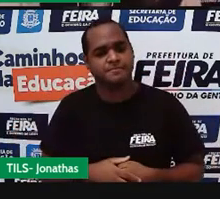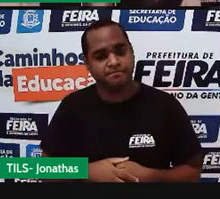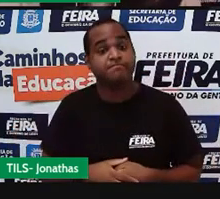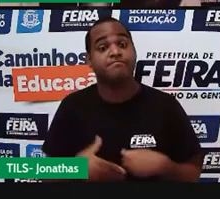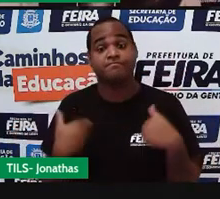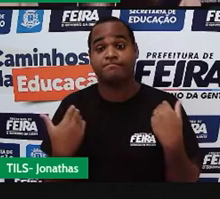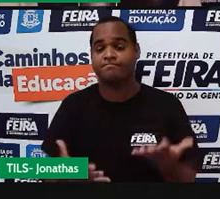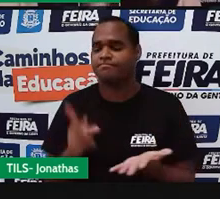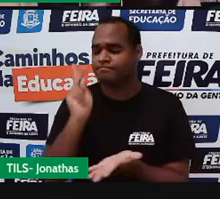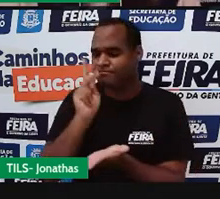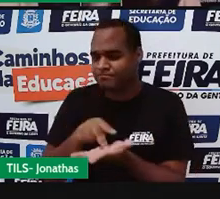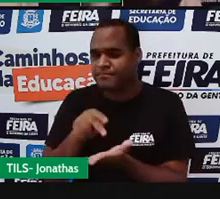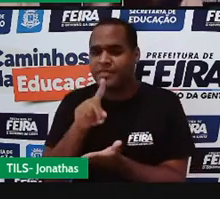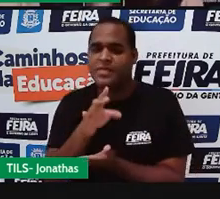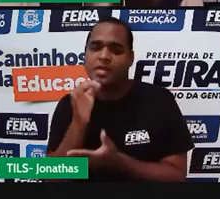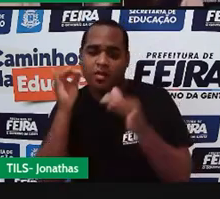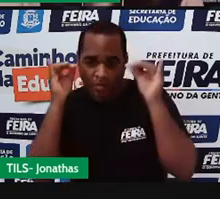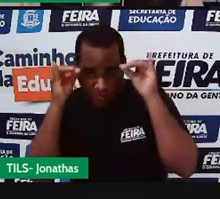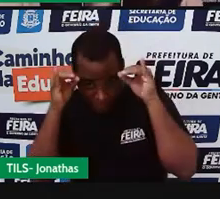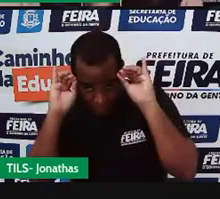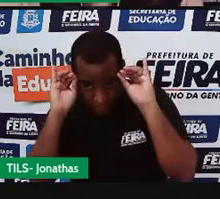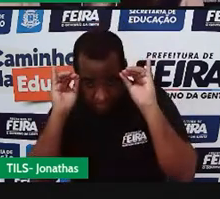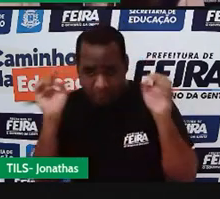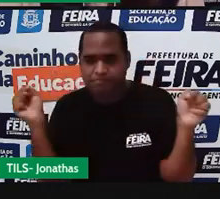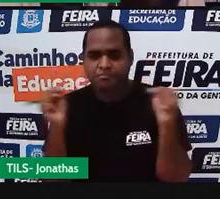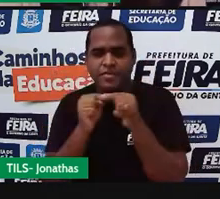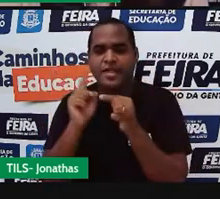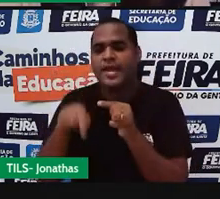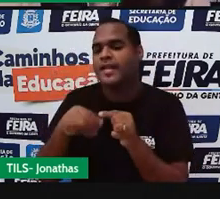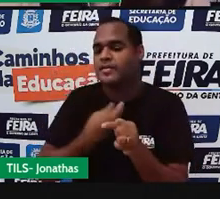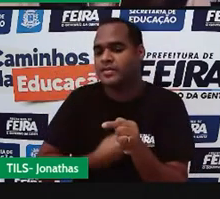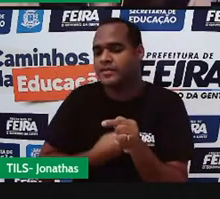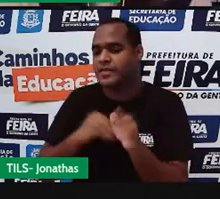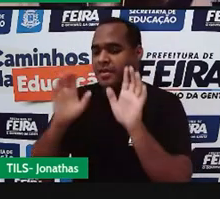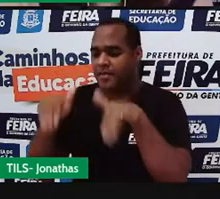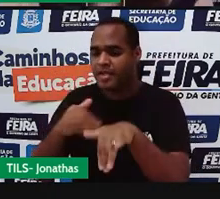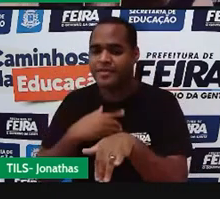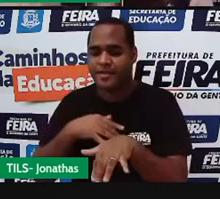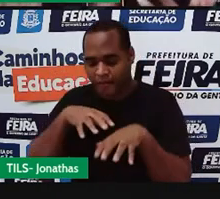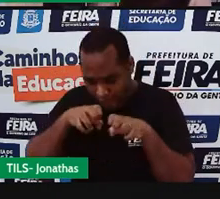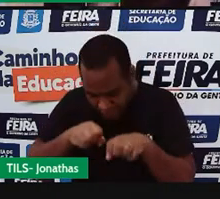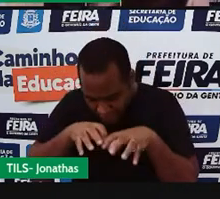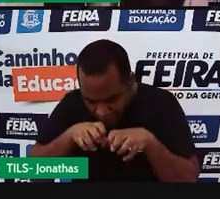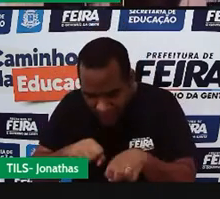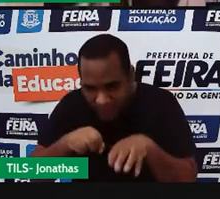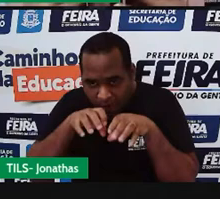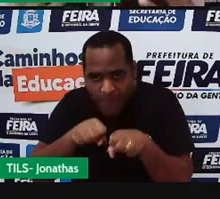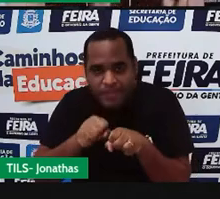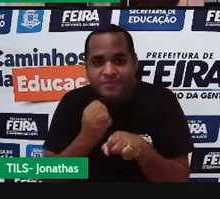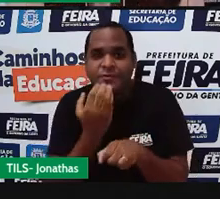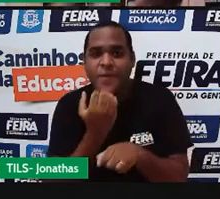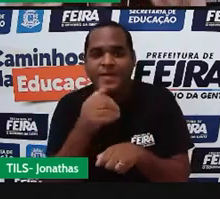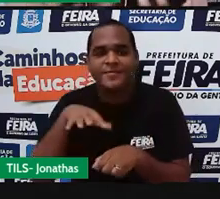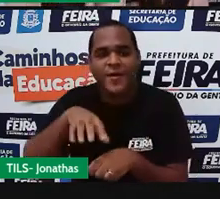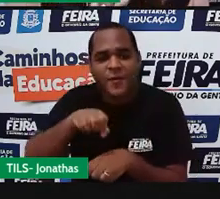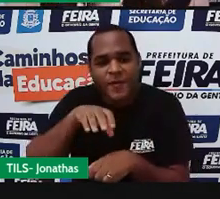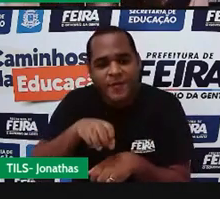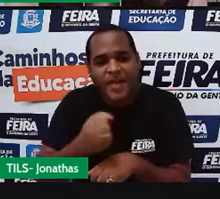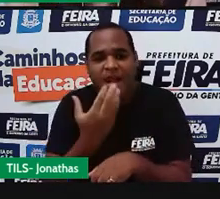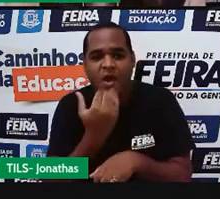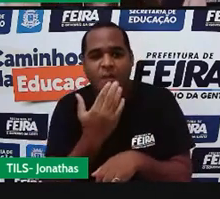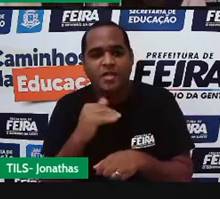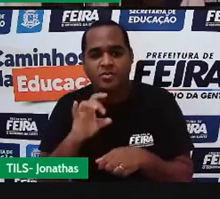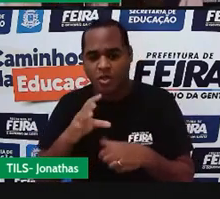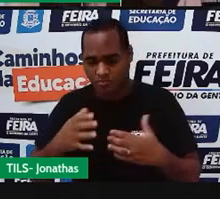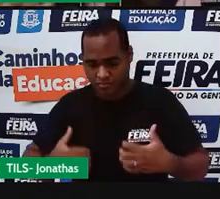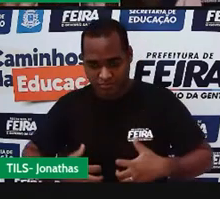na verdade os bois são organismos que a gente chama de ruminantes O que quer dizer isso eles têm eles não